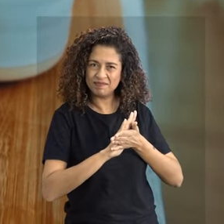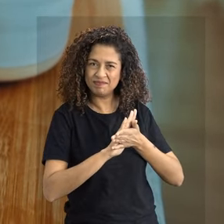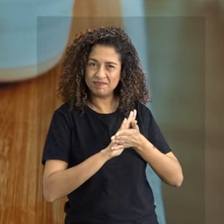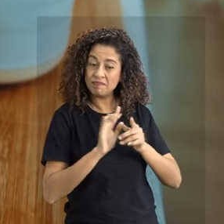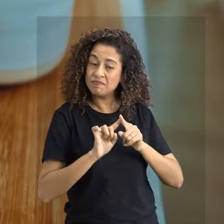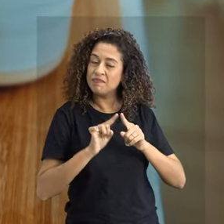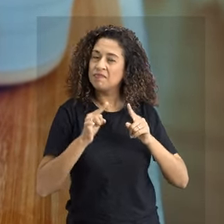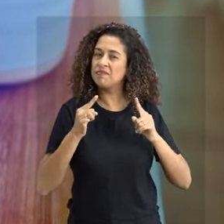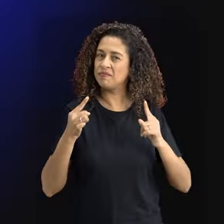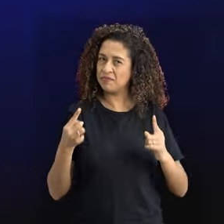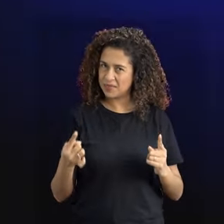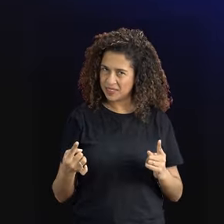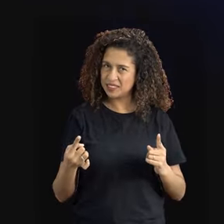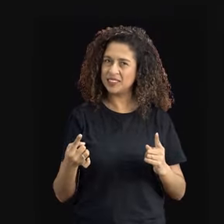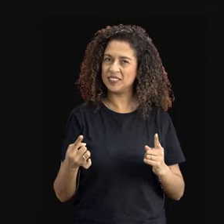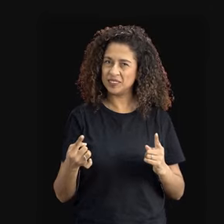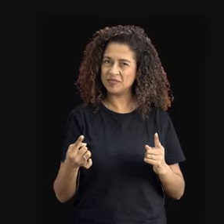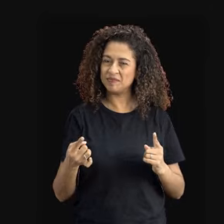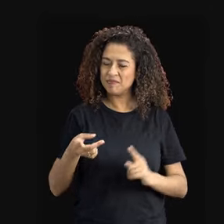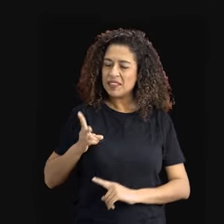despercebido.